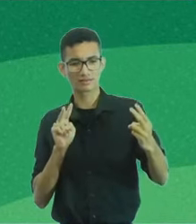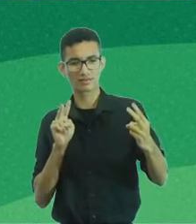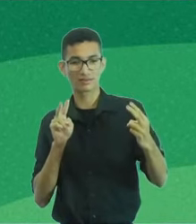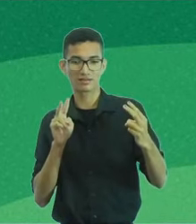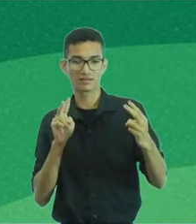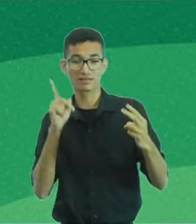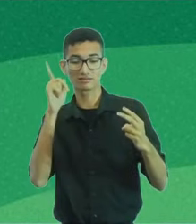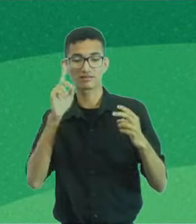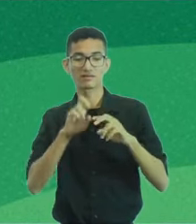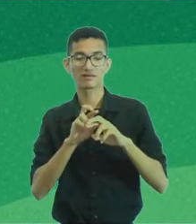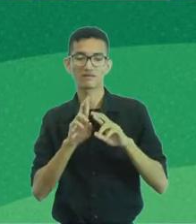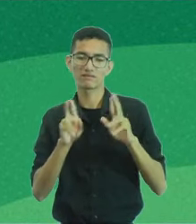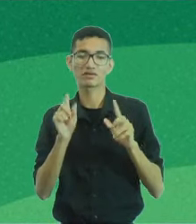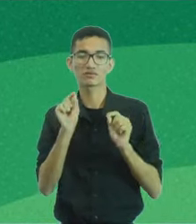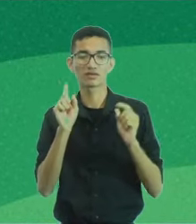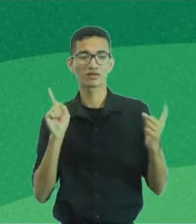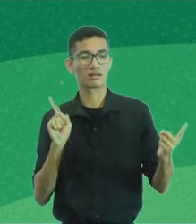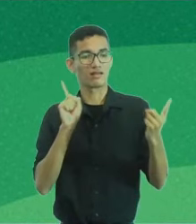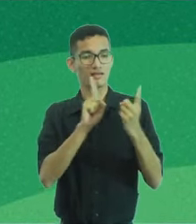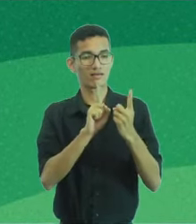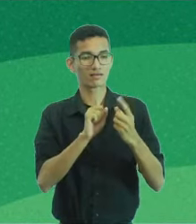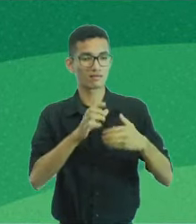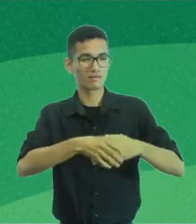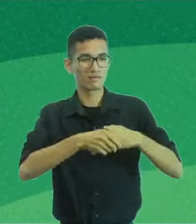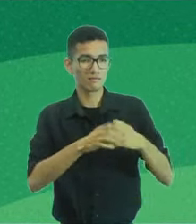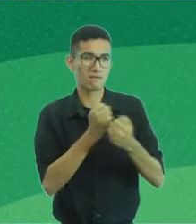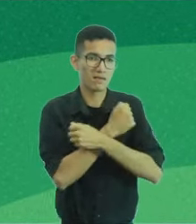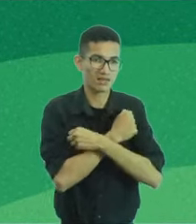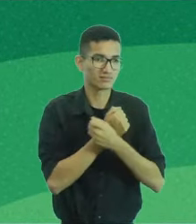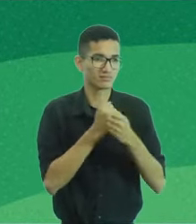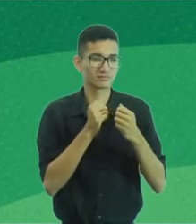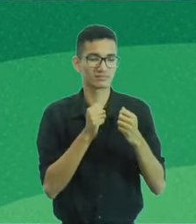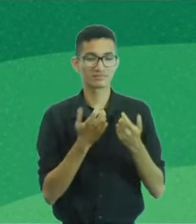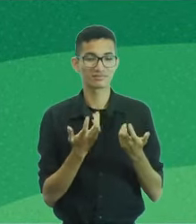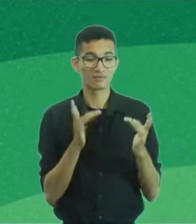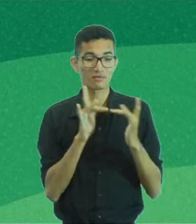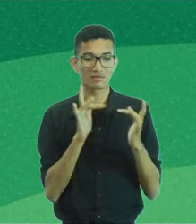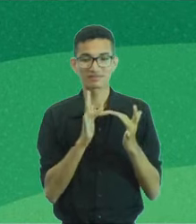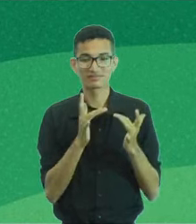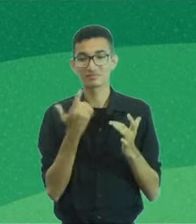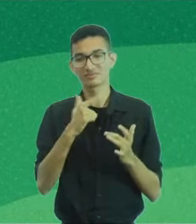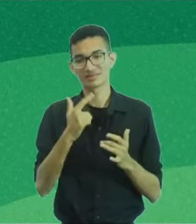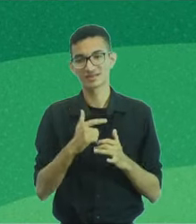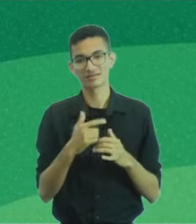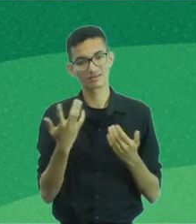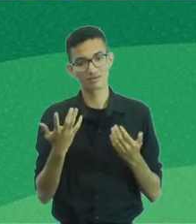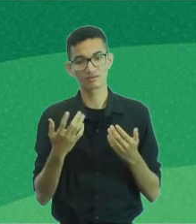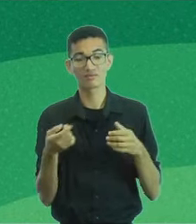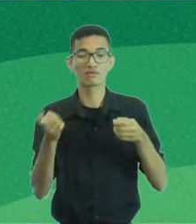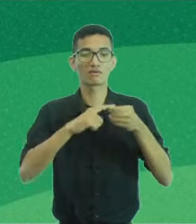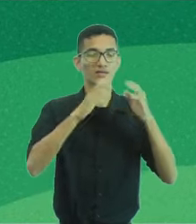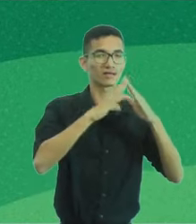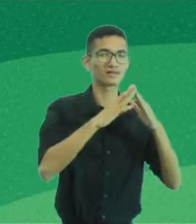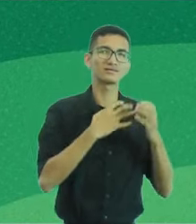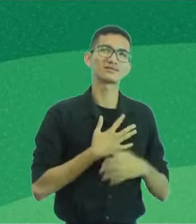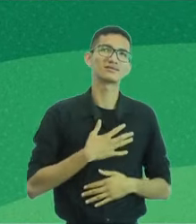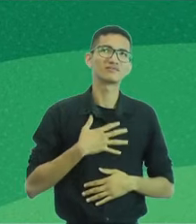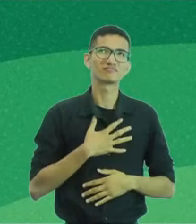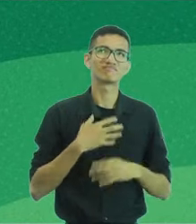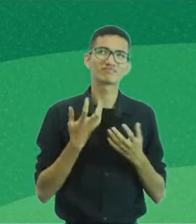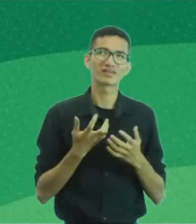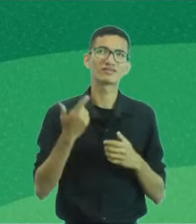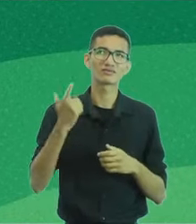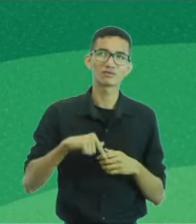ou dar um abraço na outra pessoa e aí tudo isso volta para casa com aquela vontade de fazer tudo isso aí e essa novidade